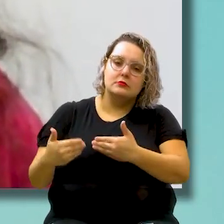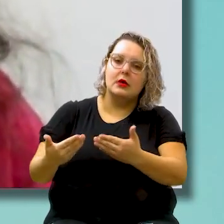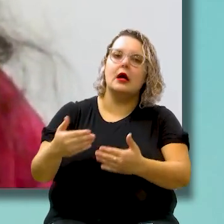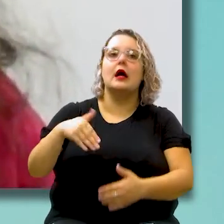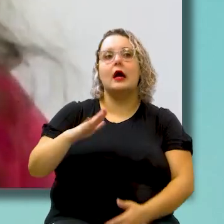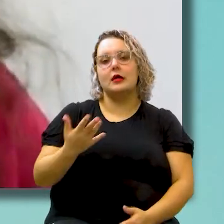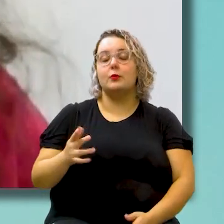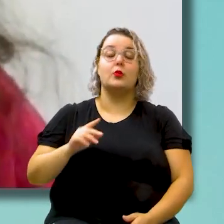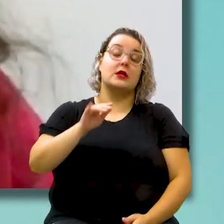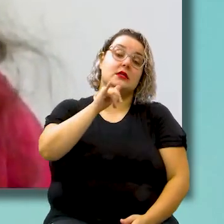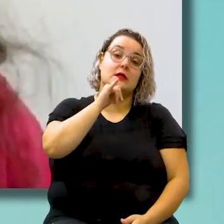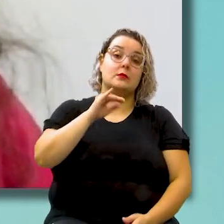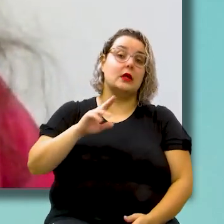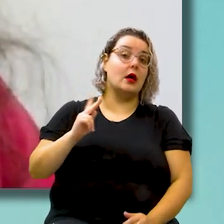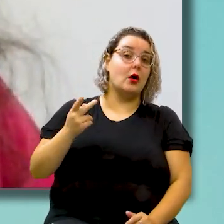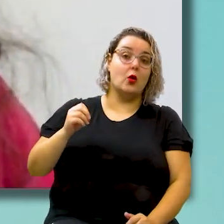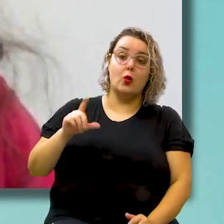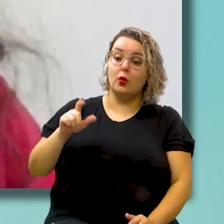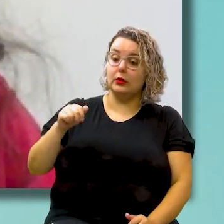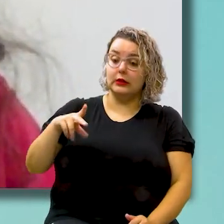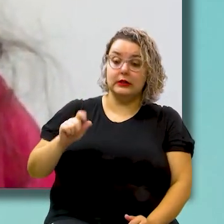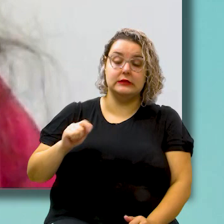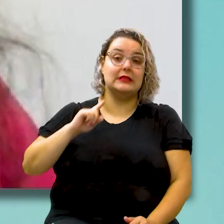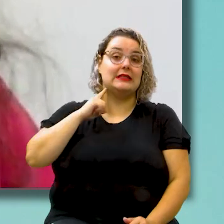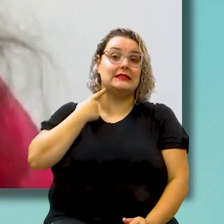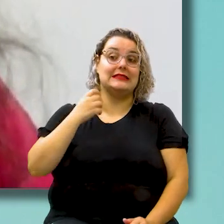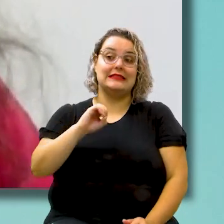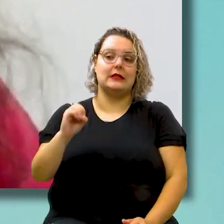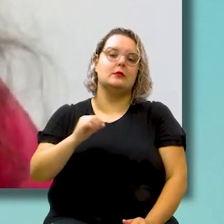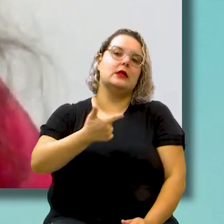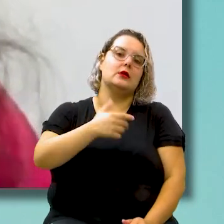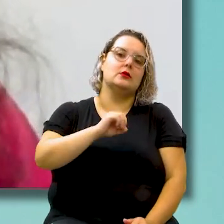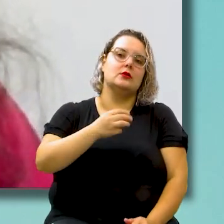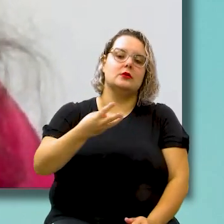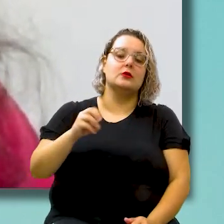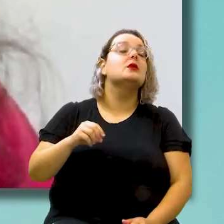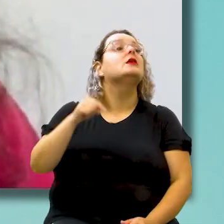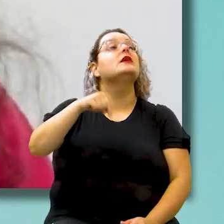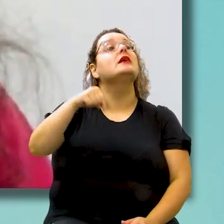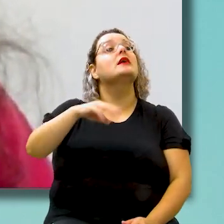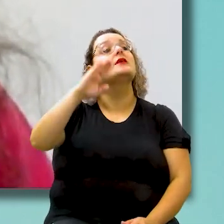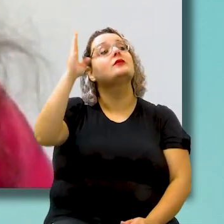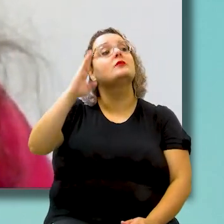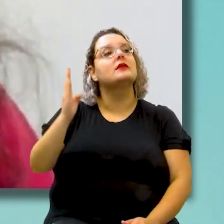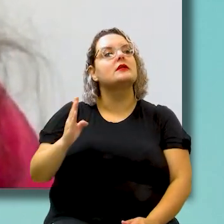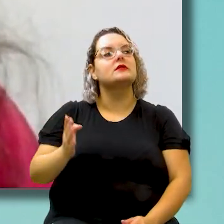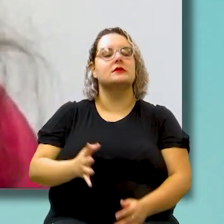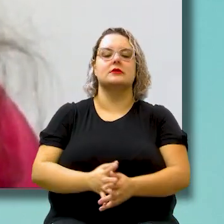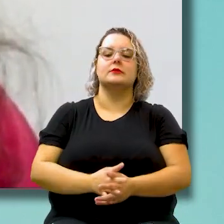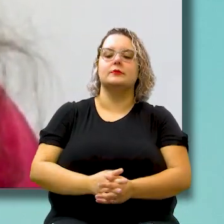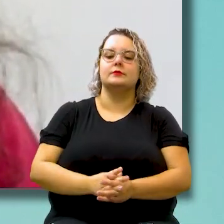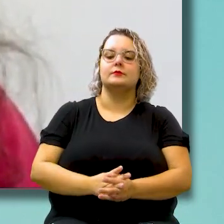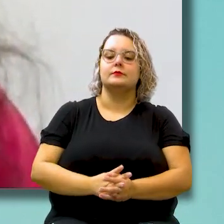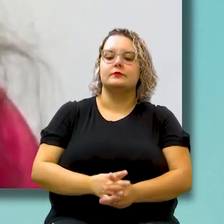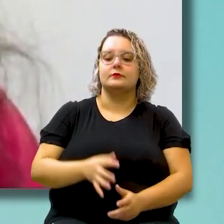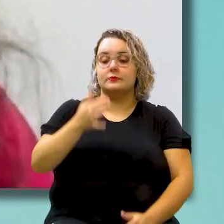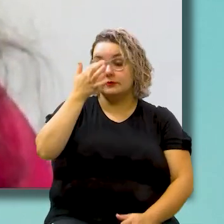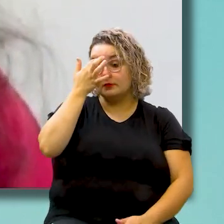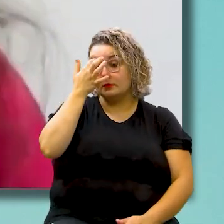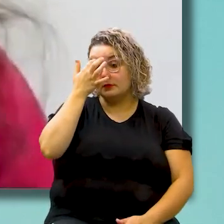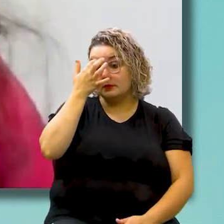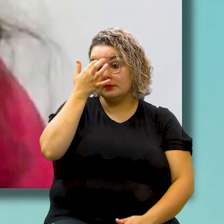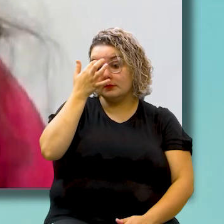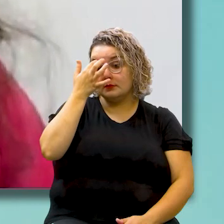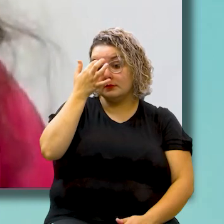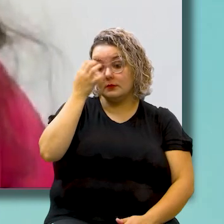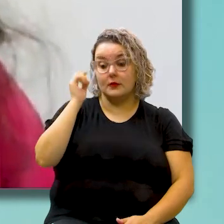andaram mais, tem, por exemplo, na Holanda, eles têm uma meta de lixo zero já para 2030, né? E Para no chegar a não Brasil? descartar nada, né? Não